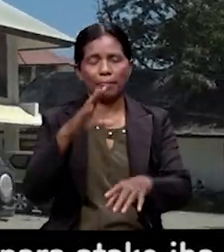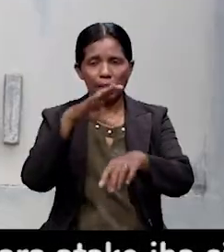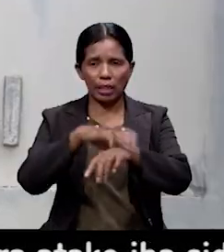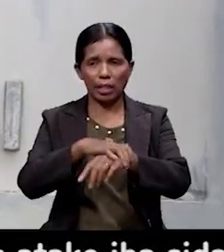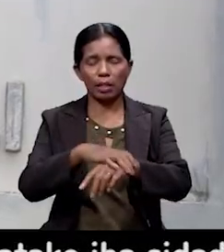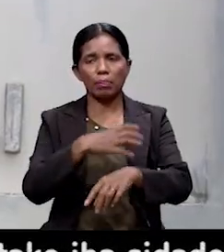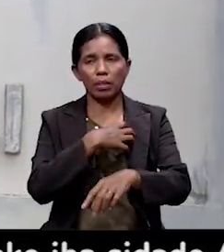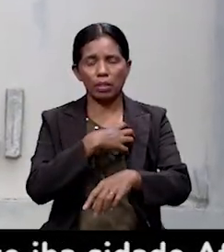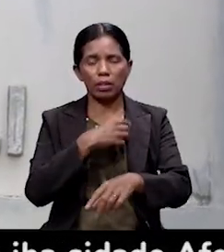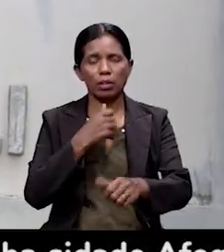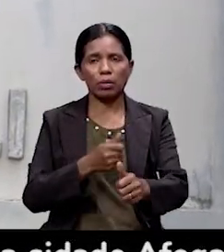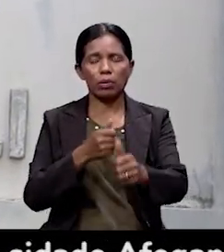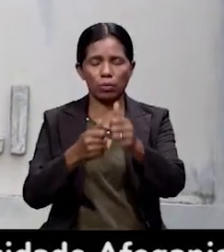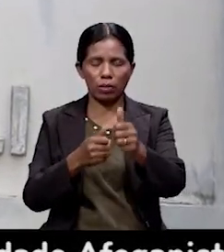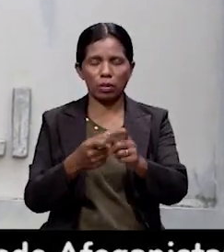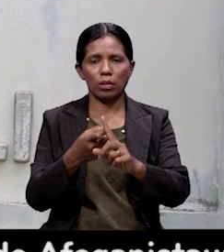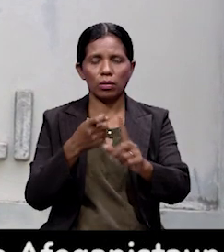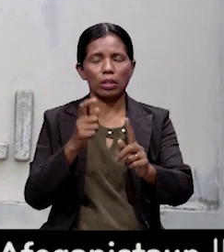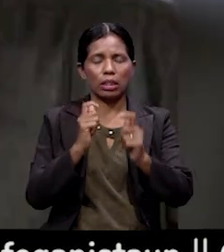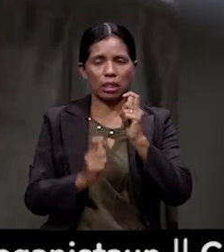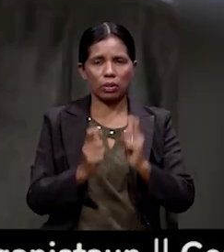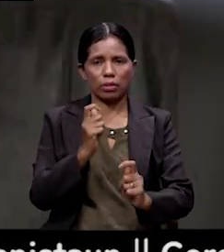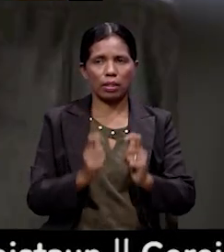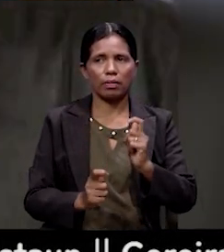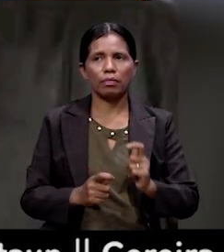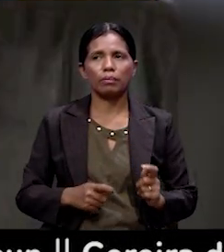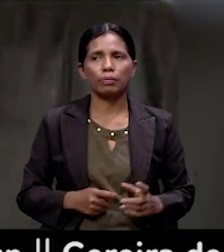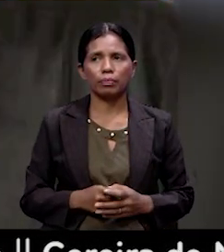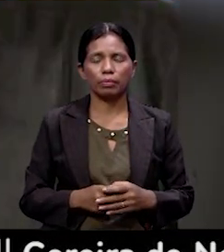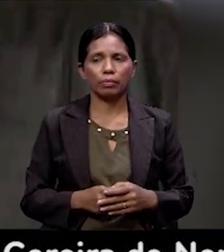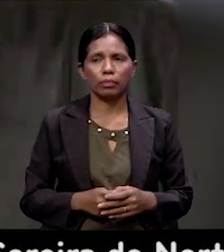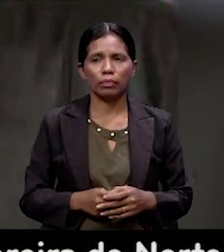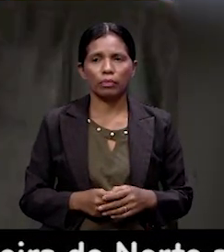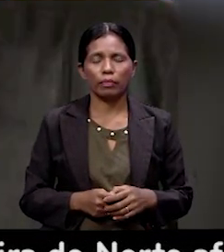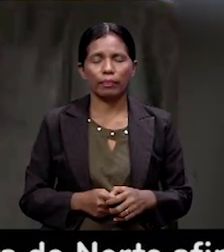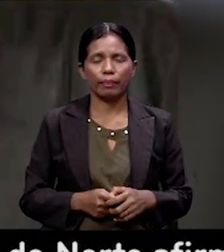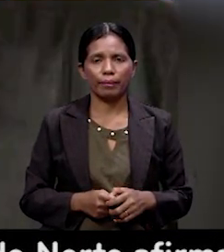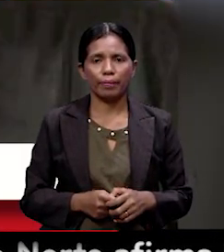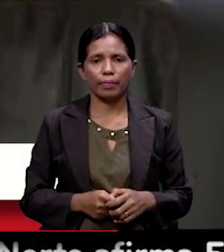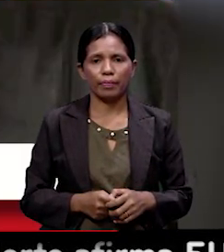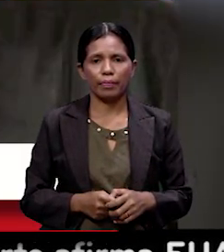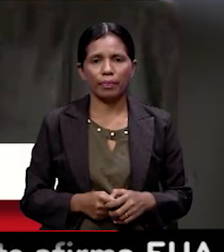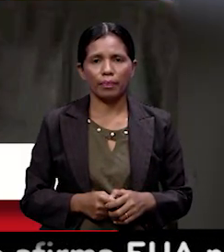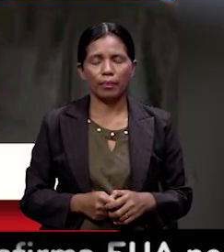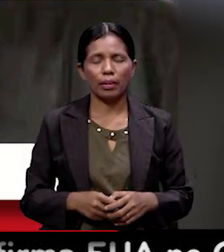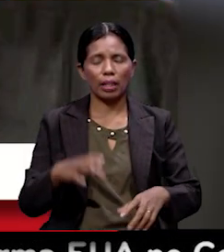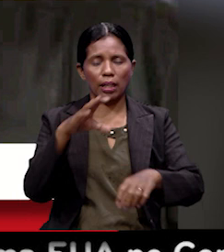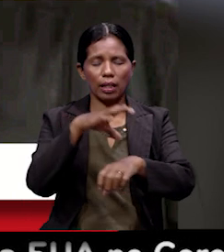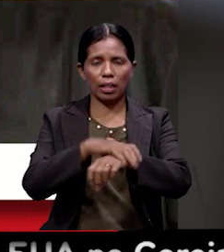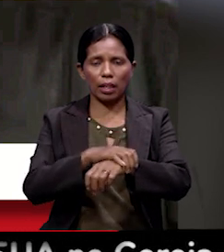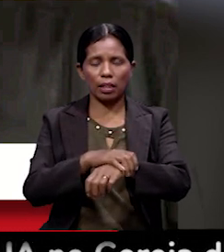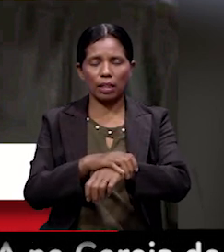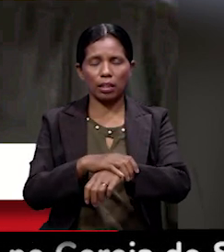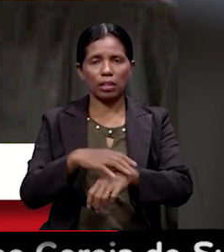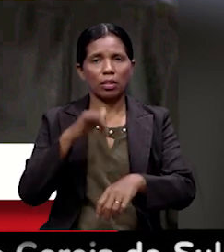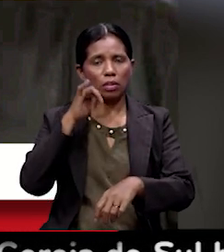niang ne, baseia ba mandado russi tribunal. Ia detenção que culi? Tama ia... Kairni ya horberu a 20